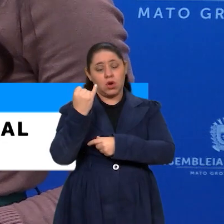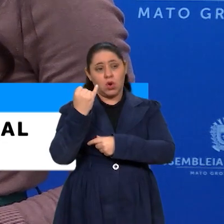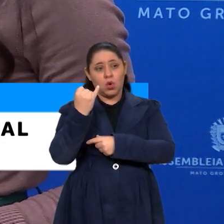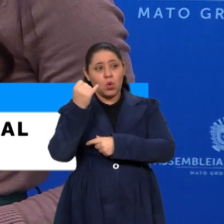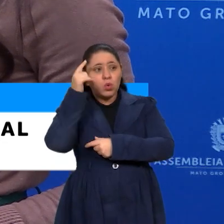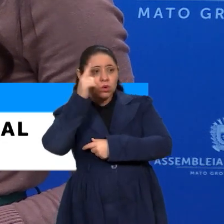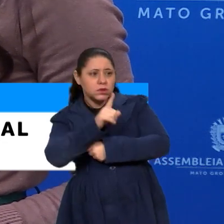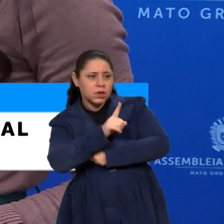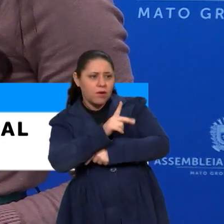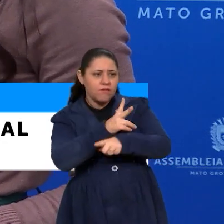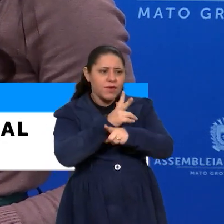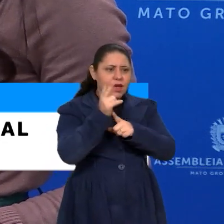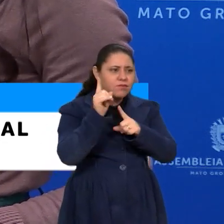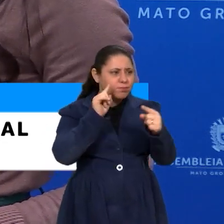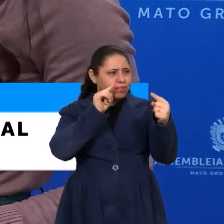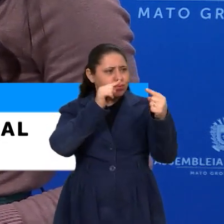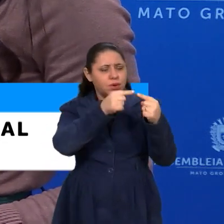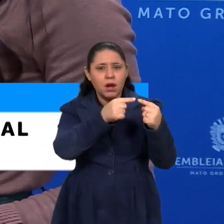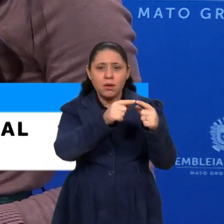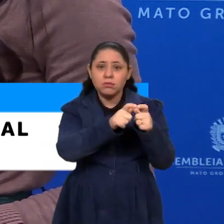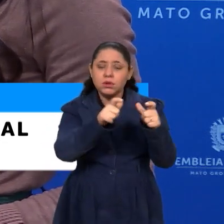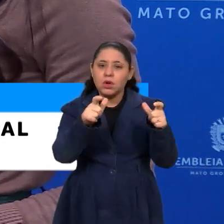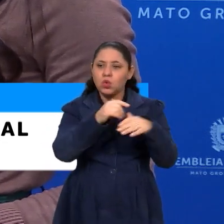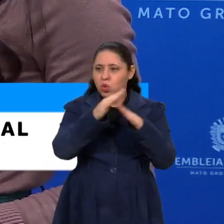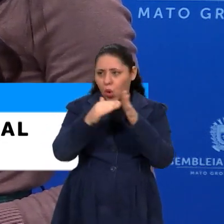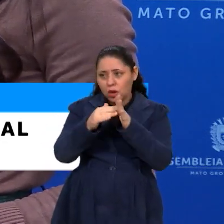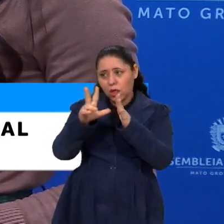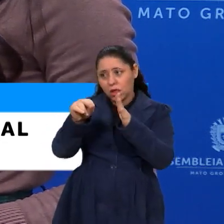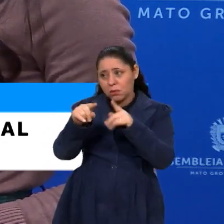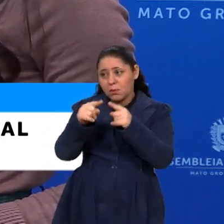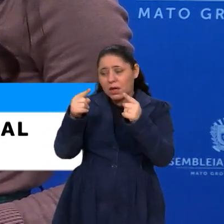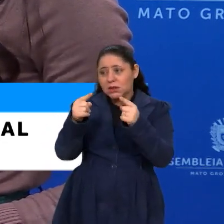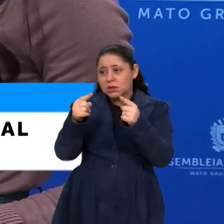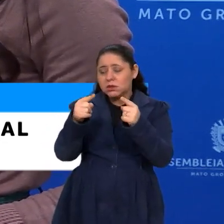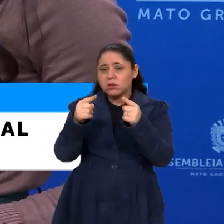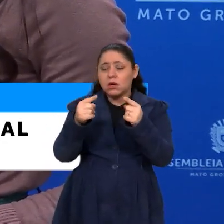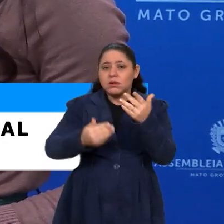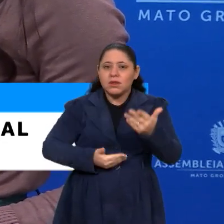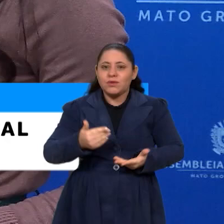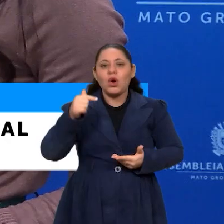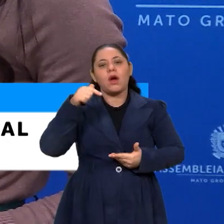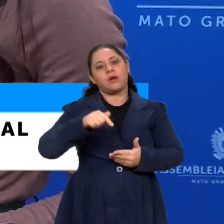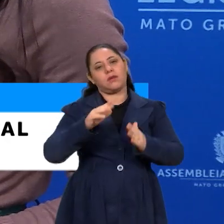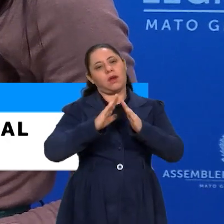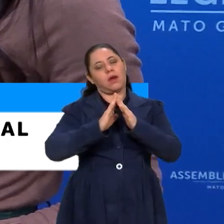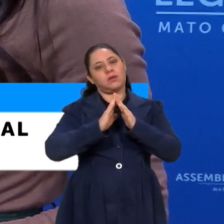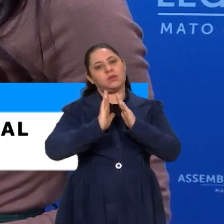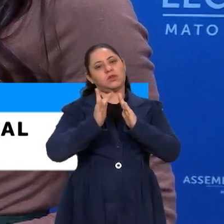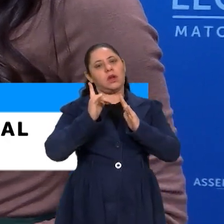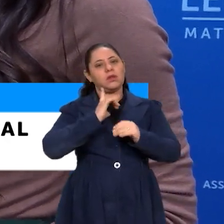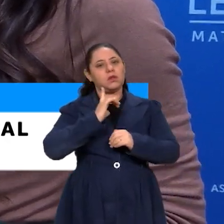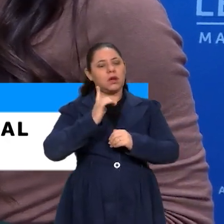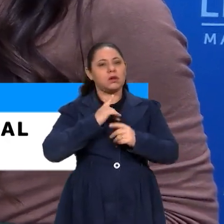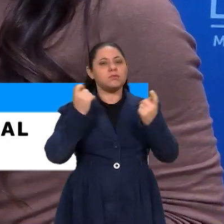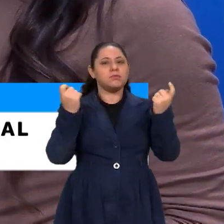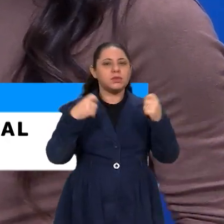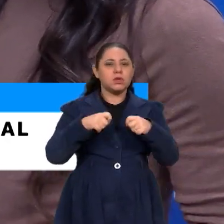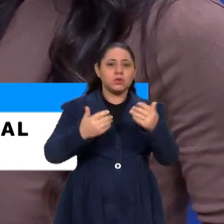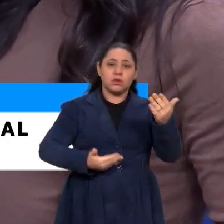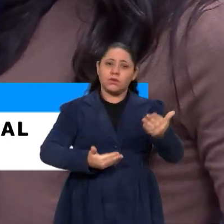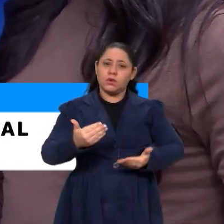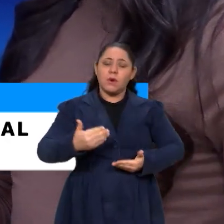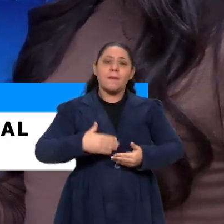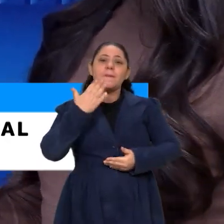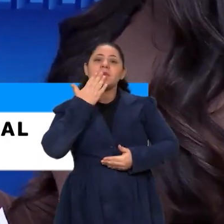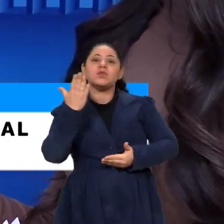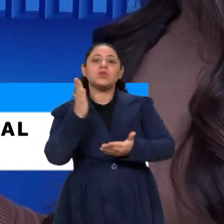conseguir atingir e atingir também a maioria, se não a totalidade, dos nossos servidores aqui da casa. Nós já temos, inclusive, demandas,